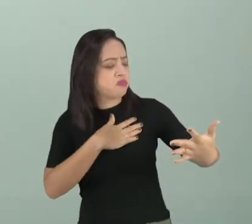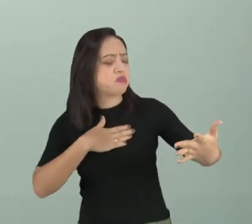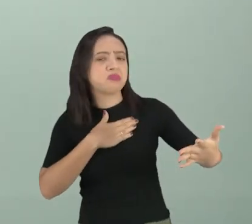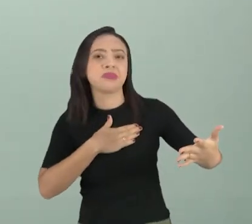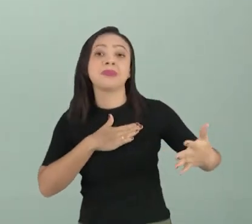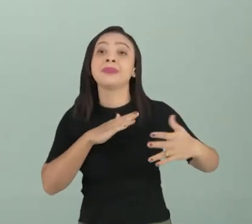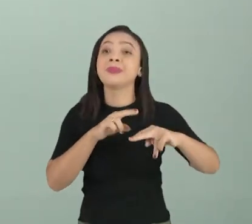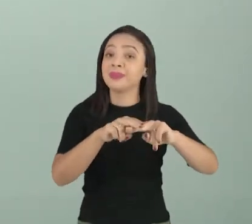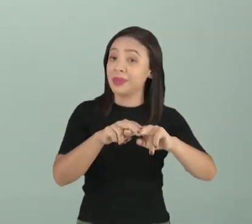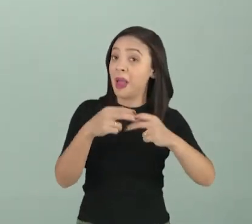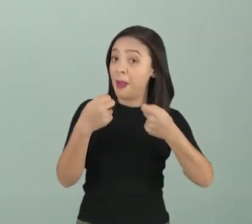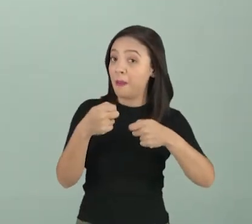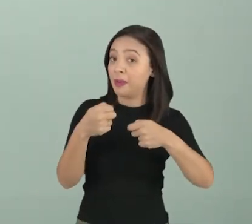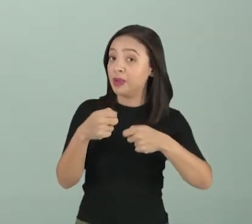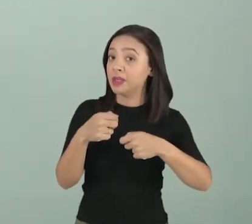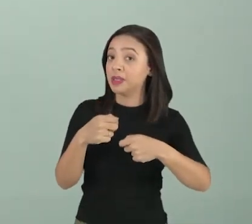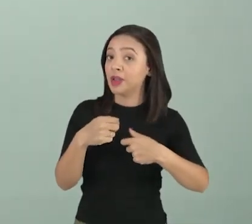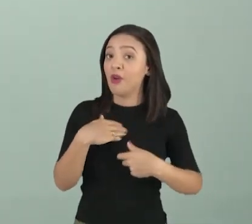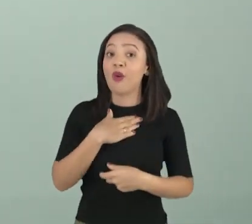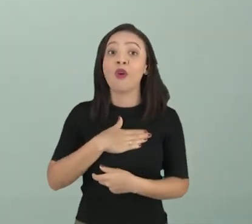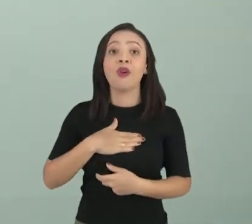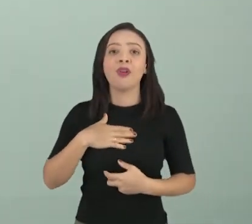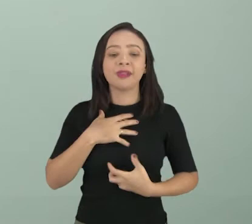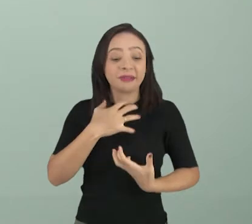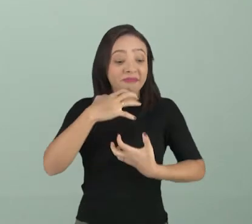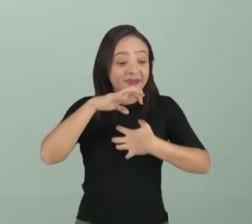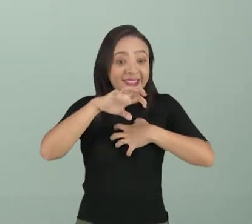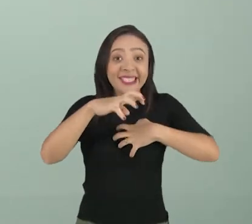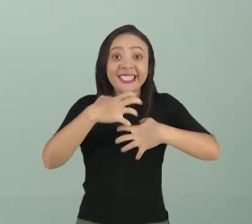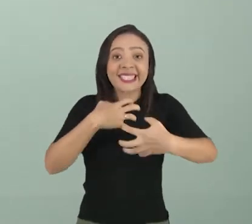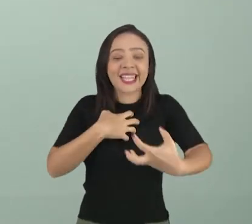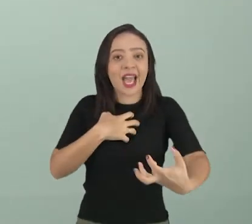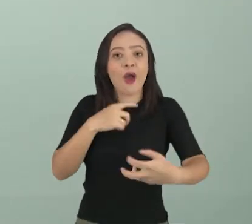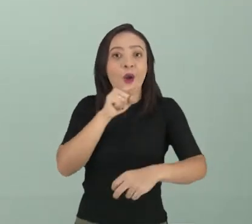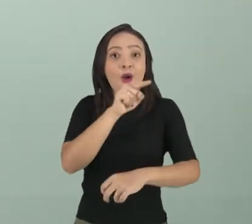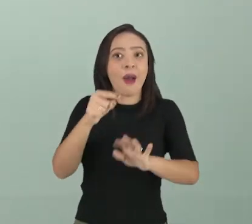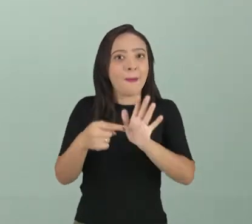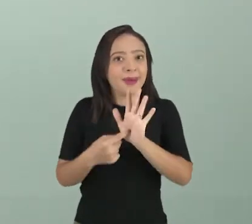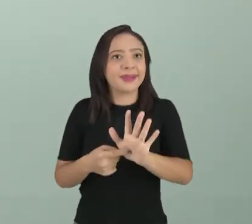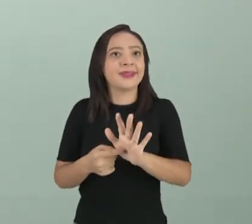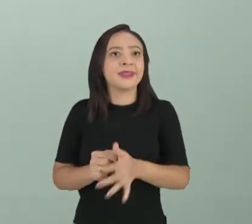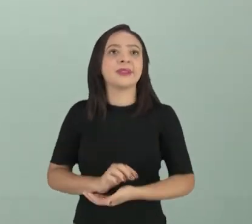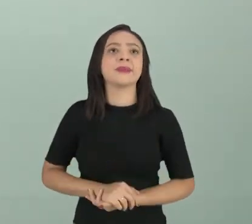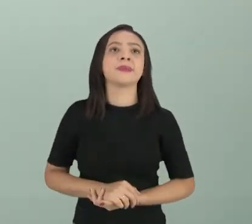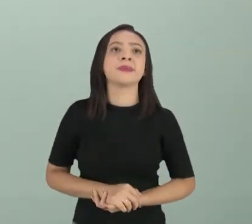precisa se sentir empático com aquilo que você está oferecendo. É empatia aí.